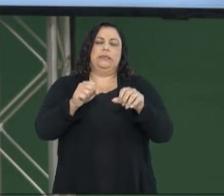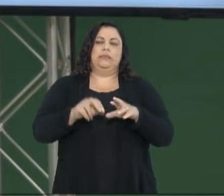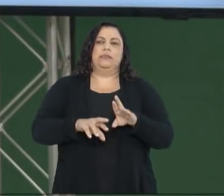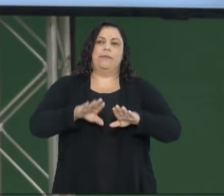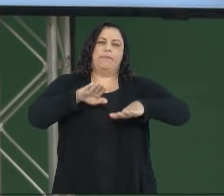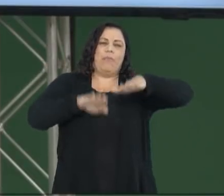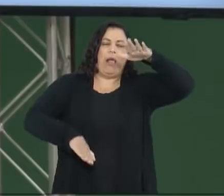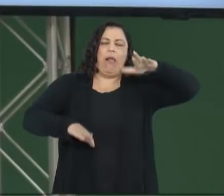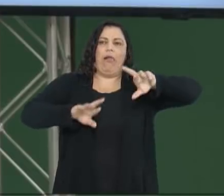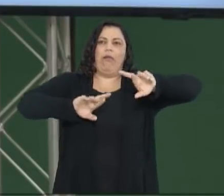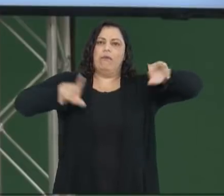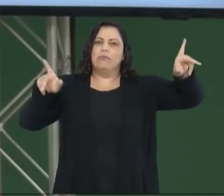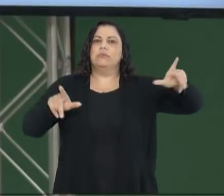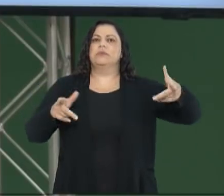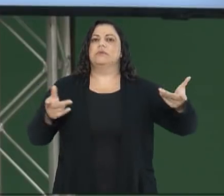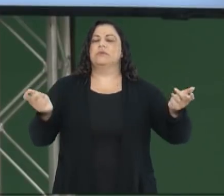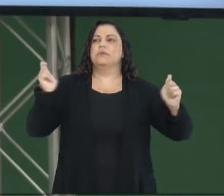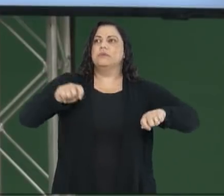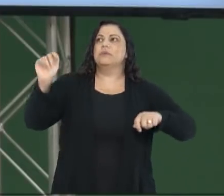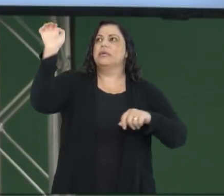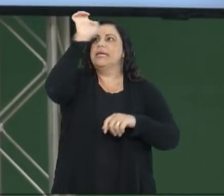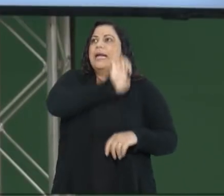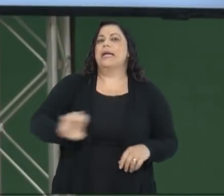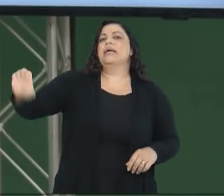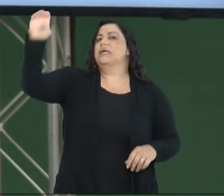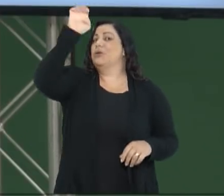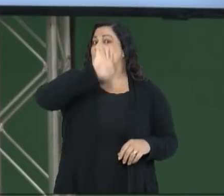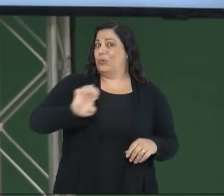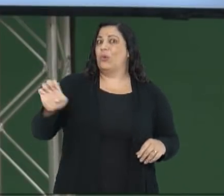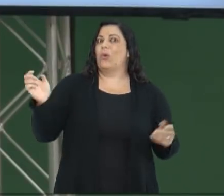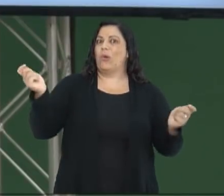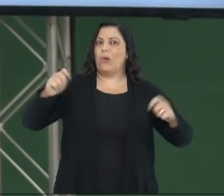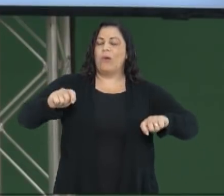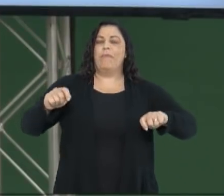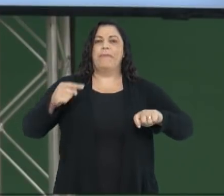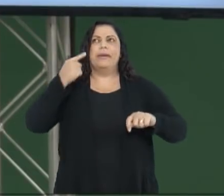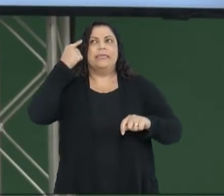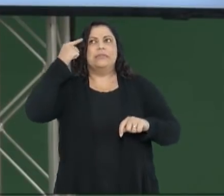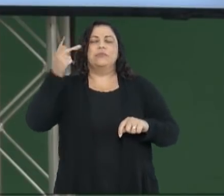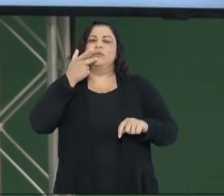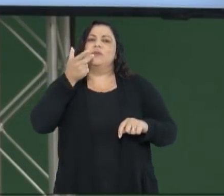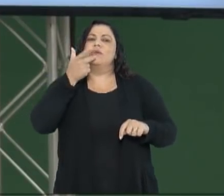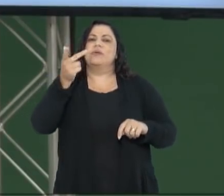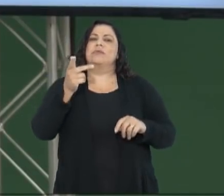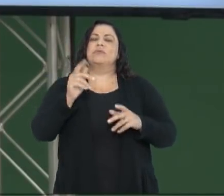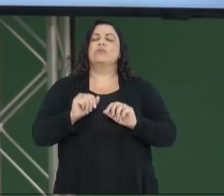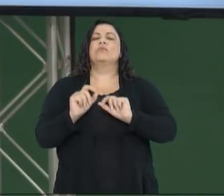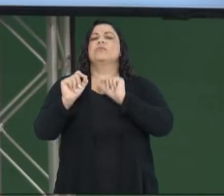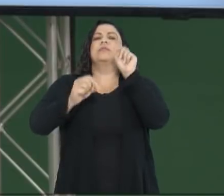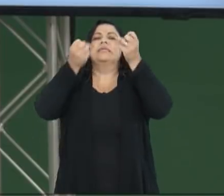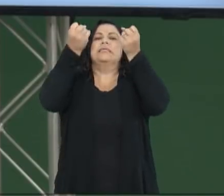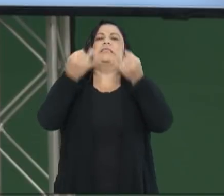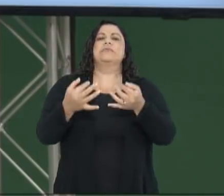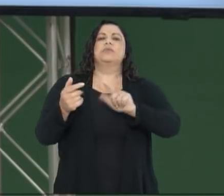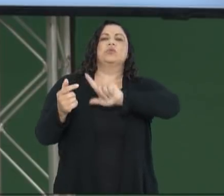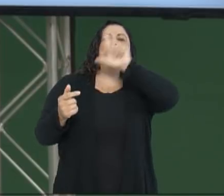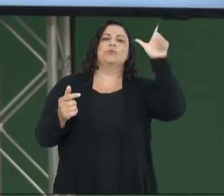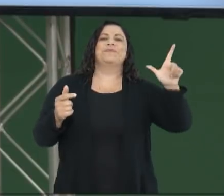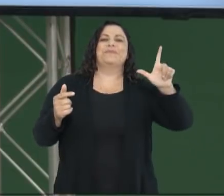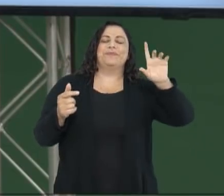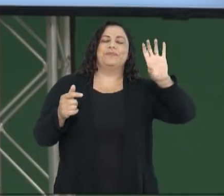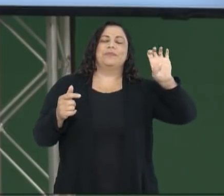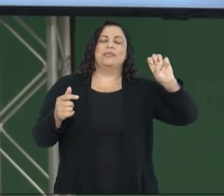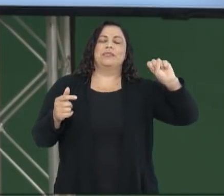sempre pensa em Europa, lembra a parte ocidental, e depois fala do leste europeu como se fosse quase